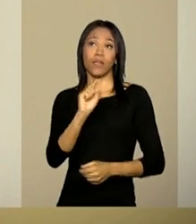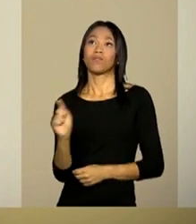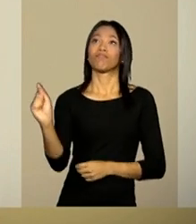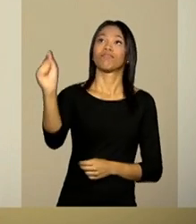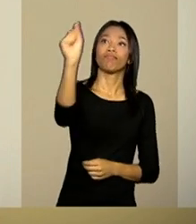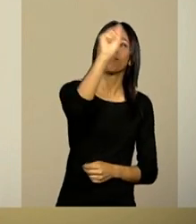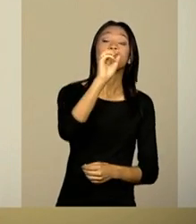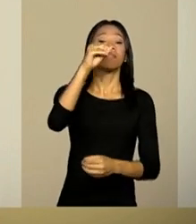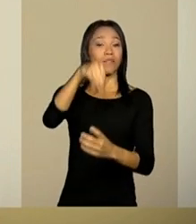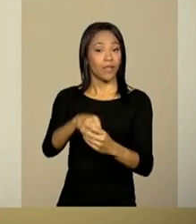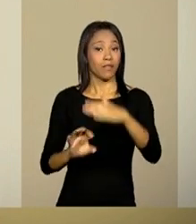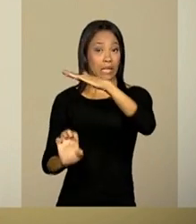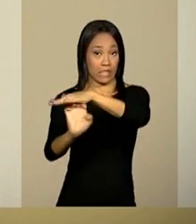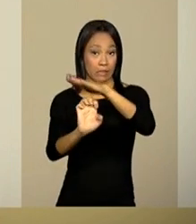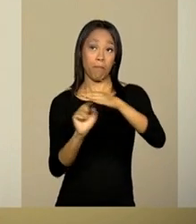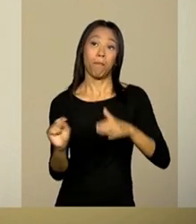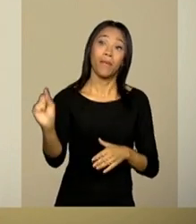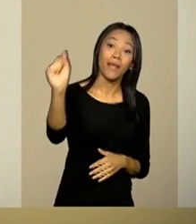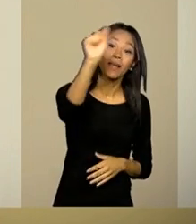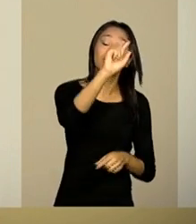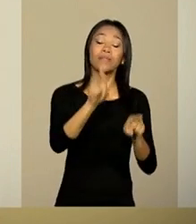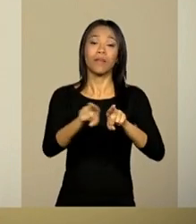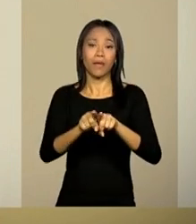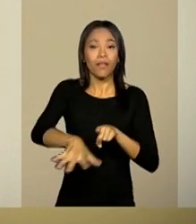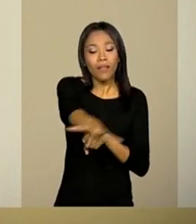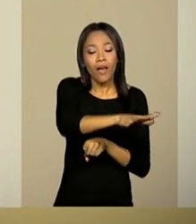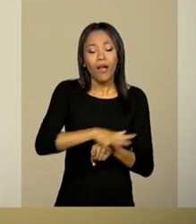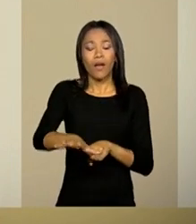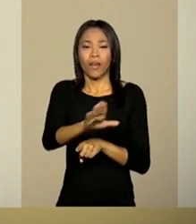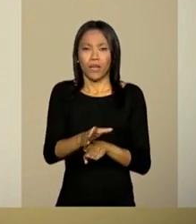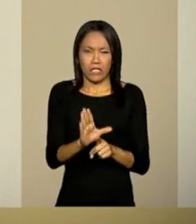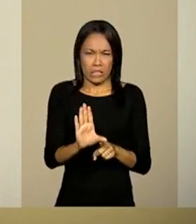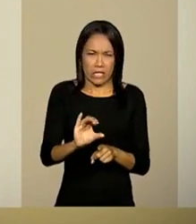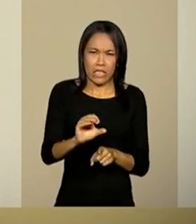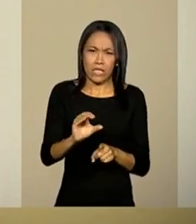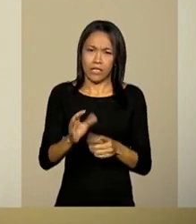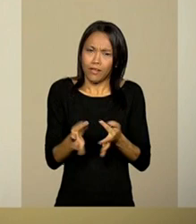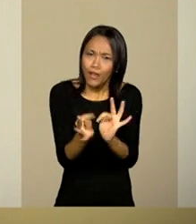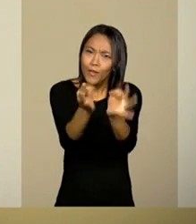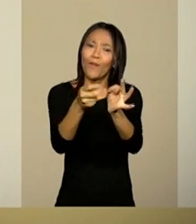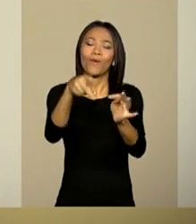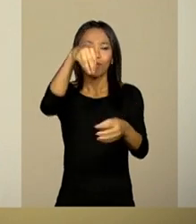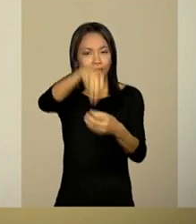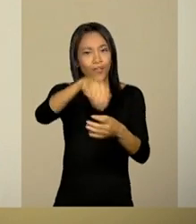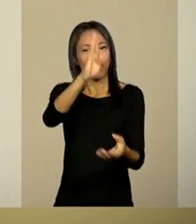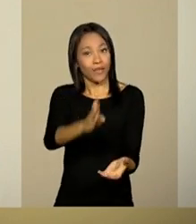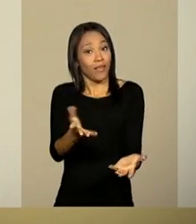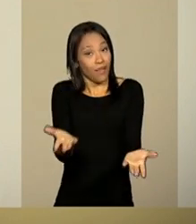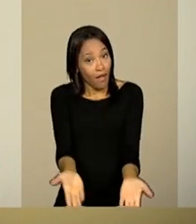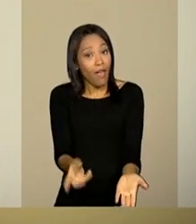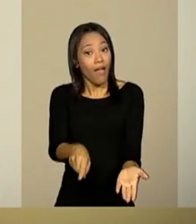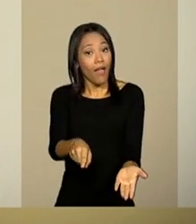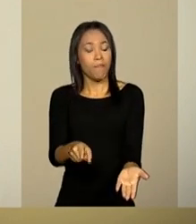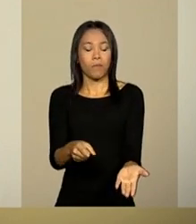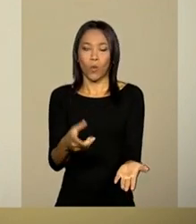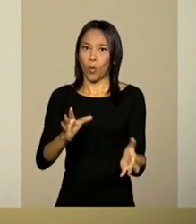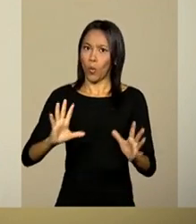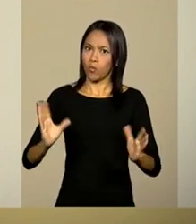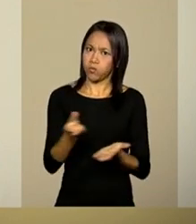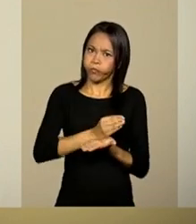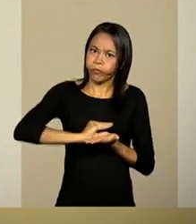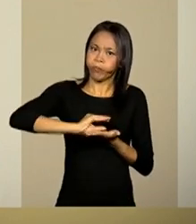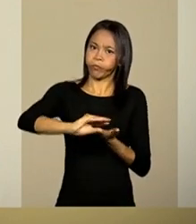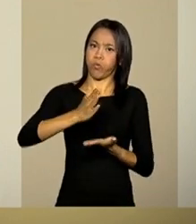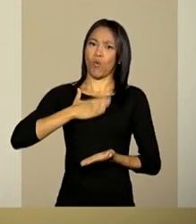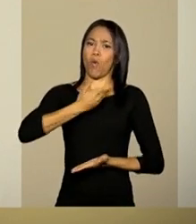nossas empresas na produção científica e tecnológica de nosso país e é parte do grande investimento